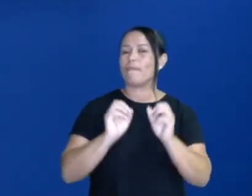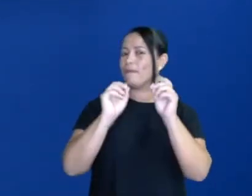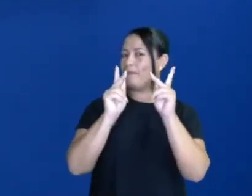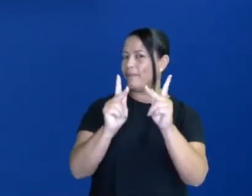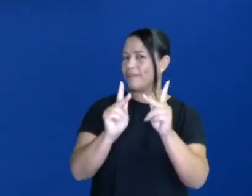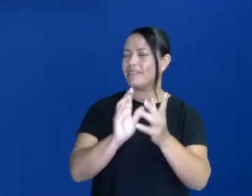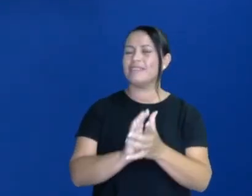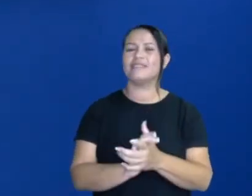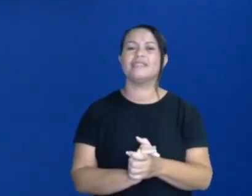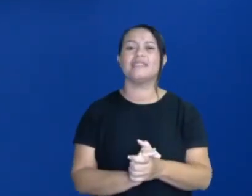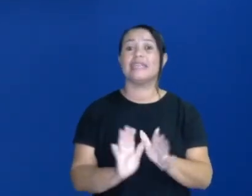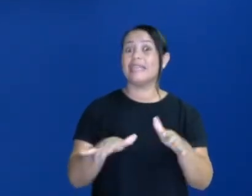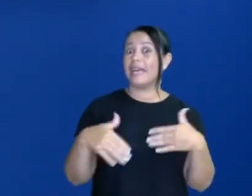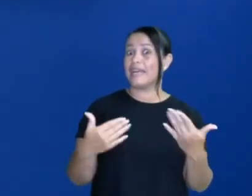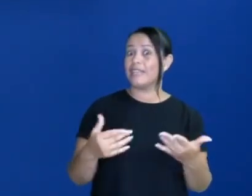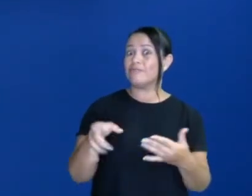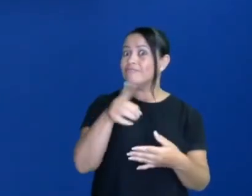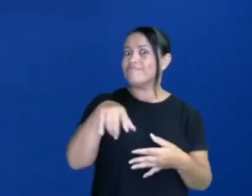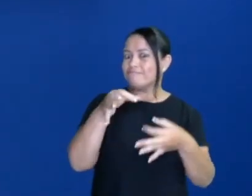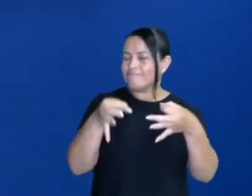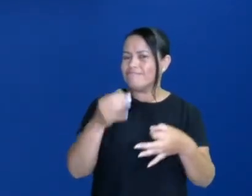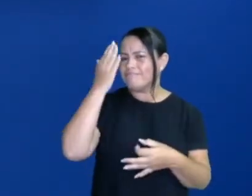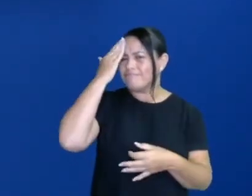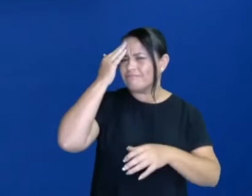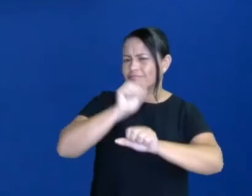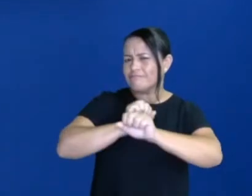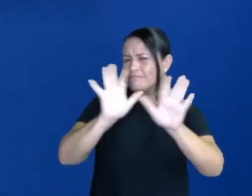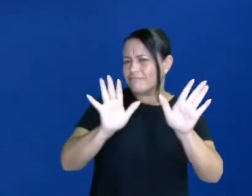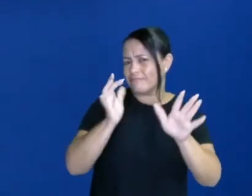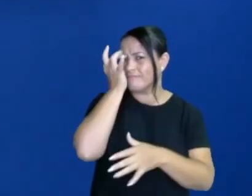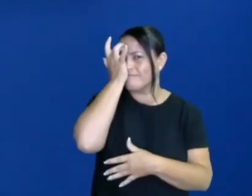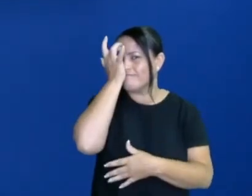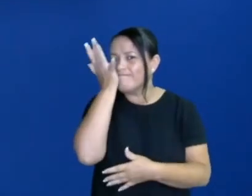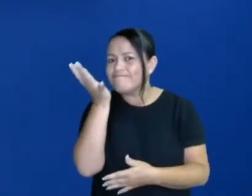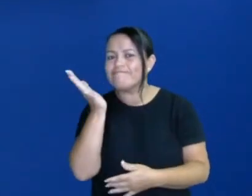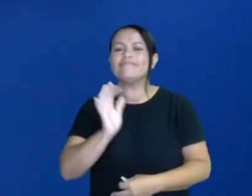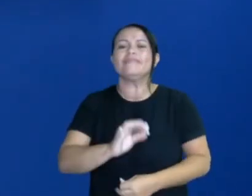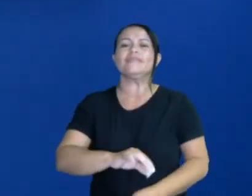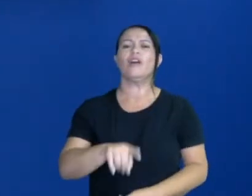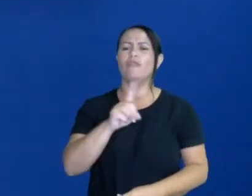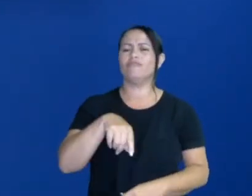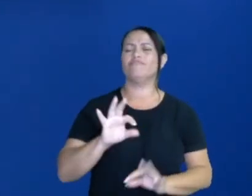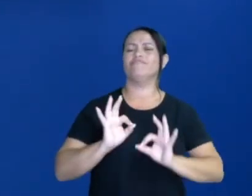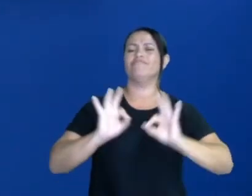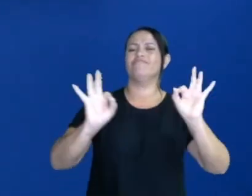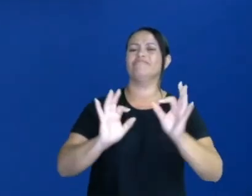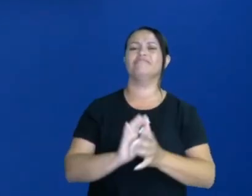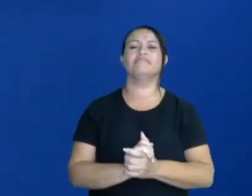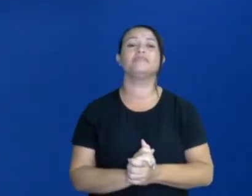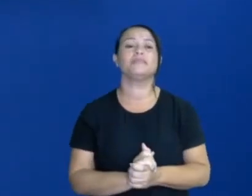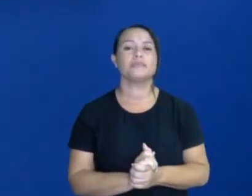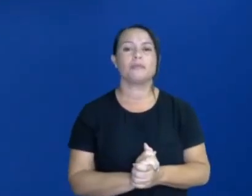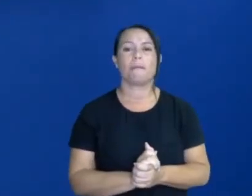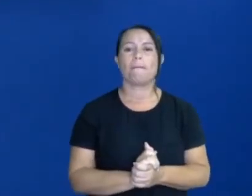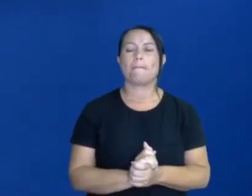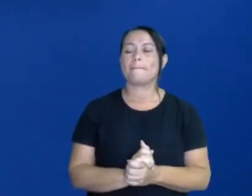Ok, turma? E aí? Tudo certinho, tá dando para entender, né? Muito fácil, não tá? Vocês são feras. Ó.